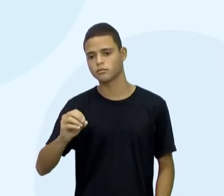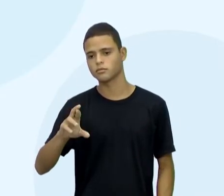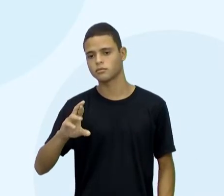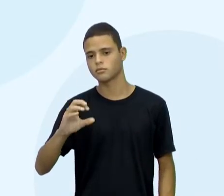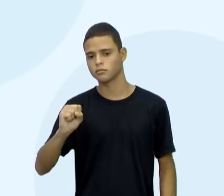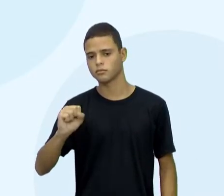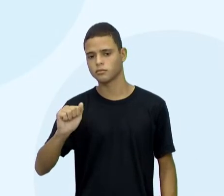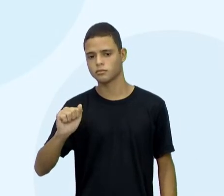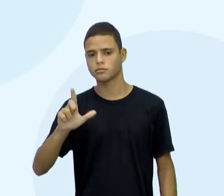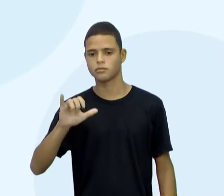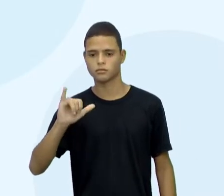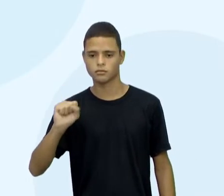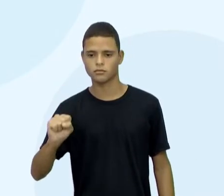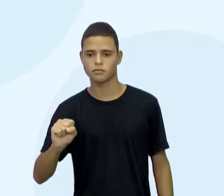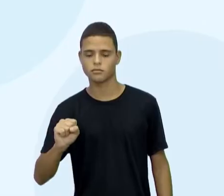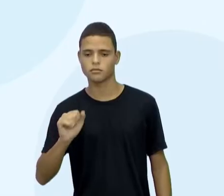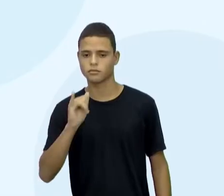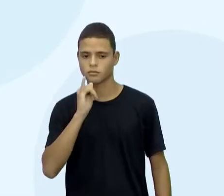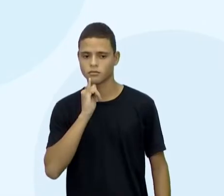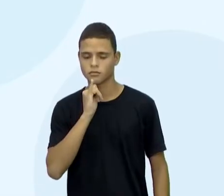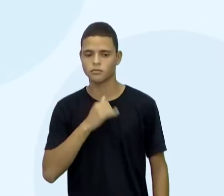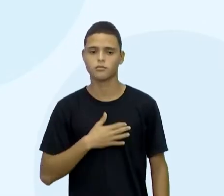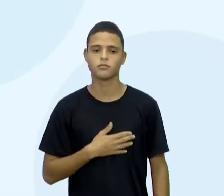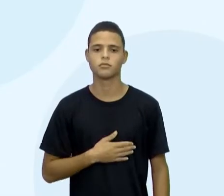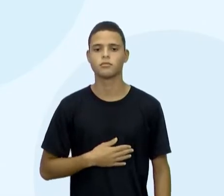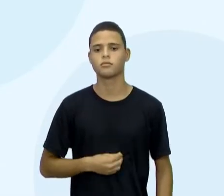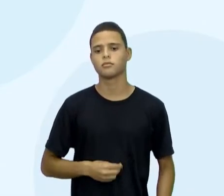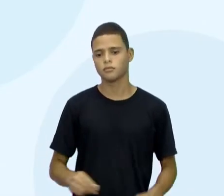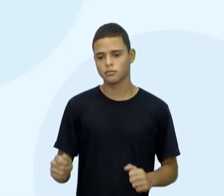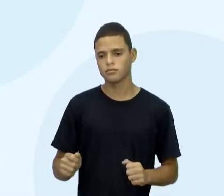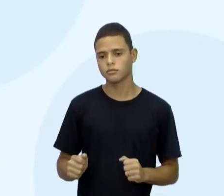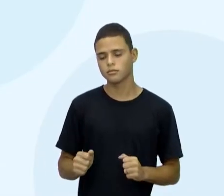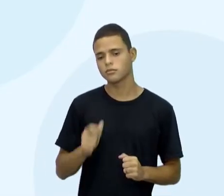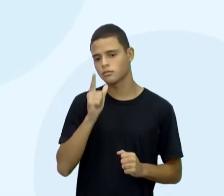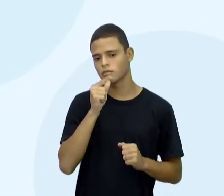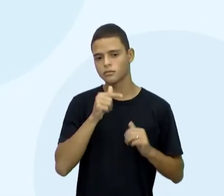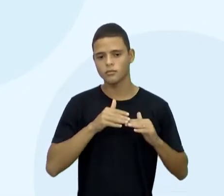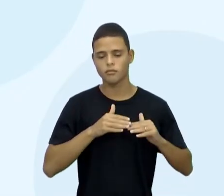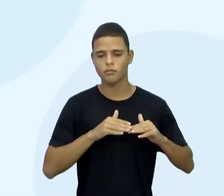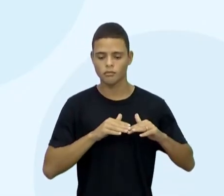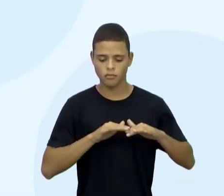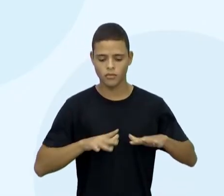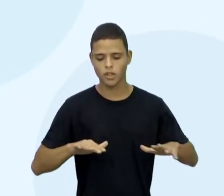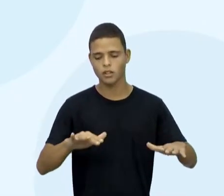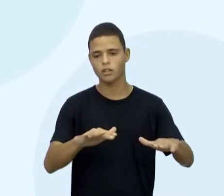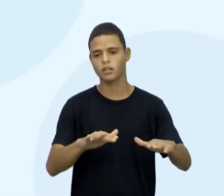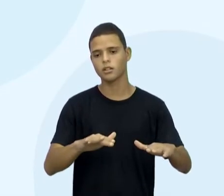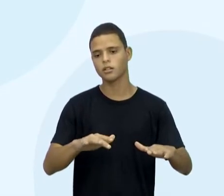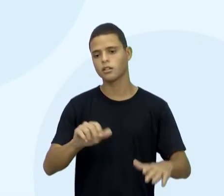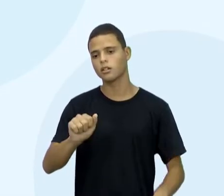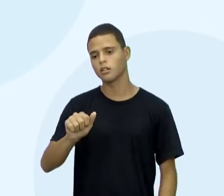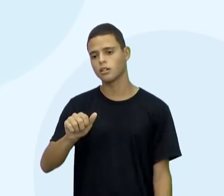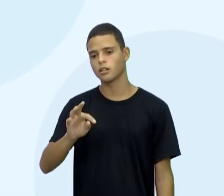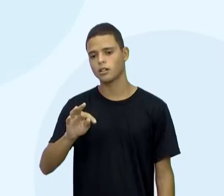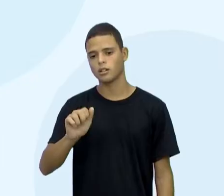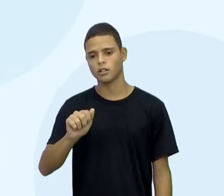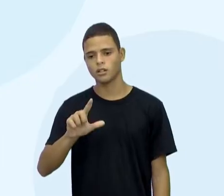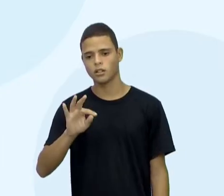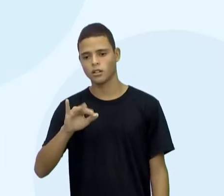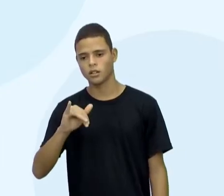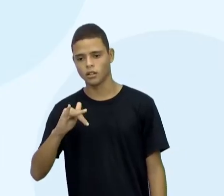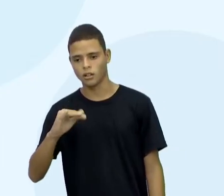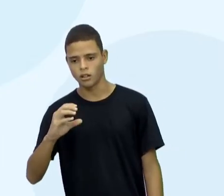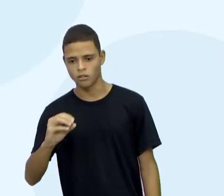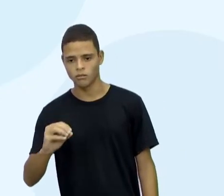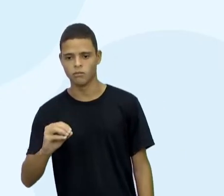as dorsais, né, do Oceano Atlântico, né, que é uma das principais, né, que vai de ponta a ponta aí do Polo Norte